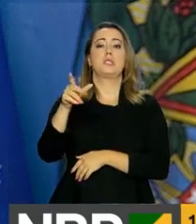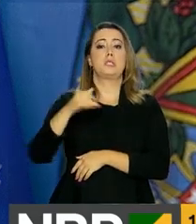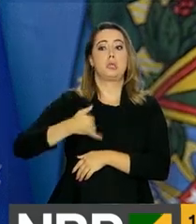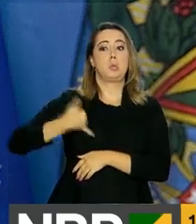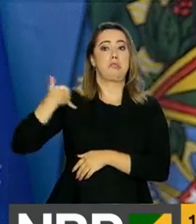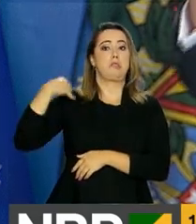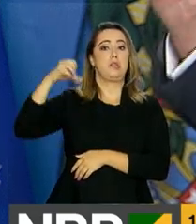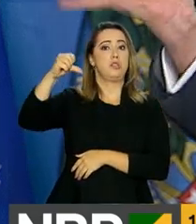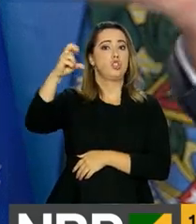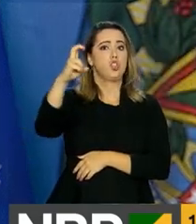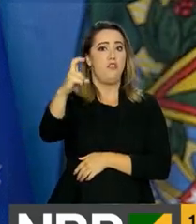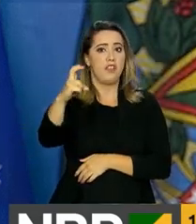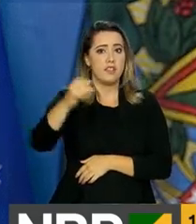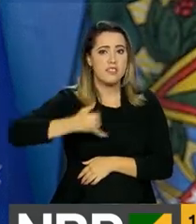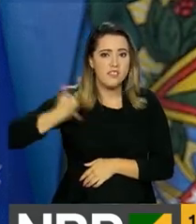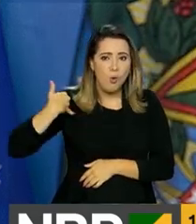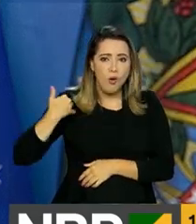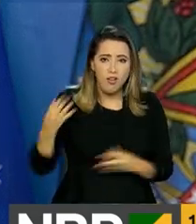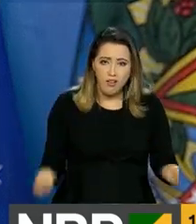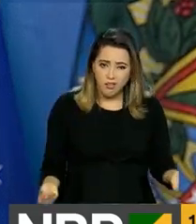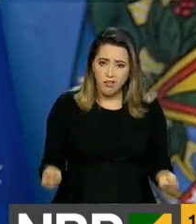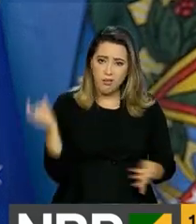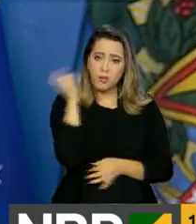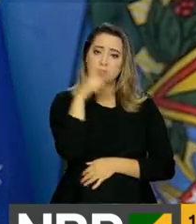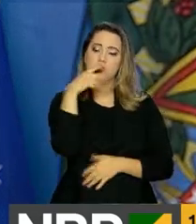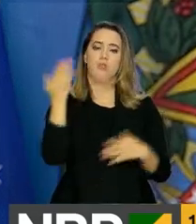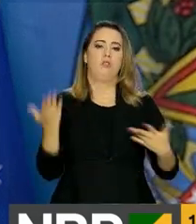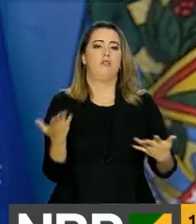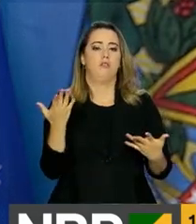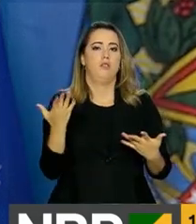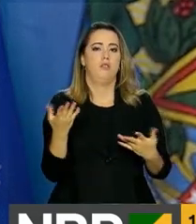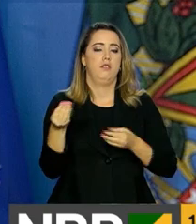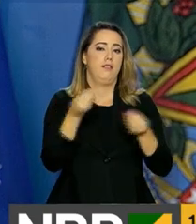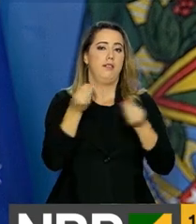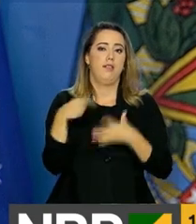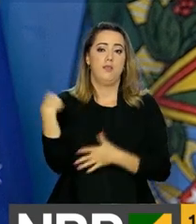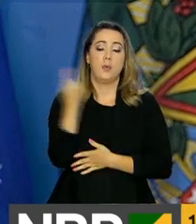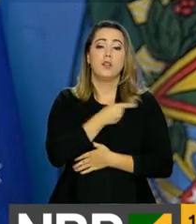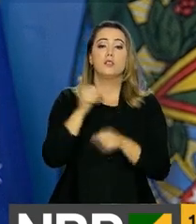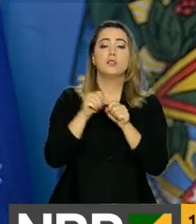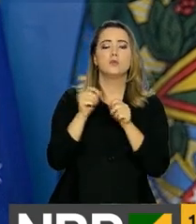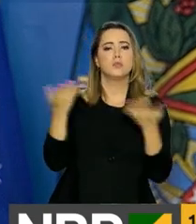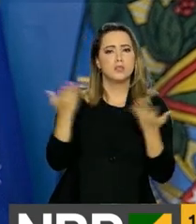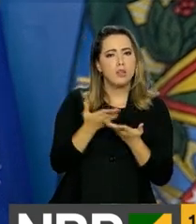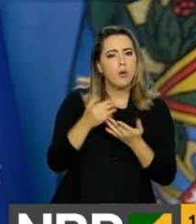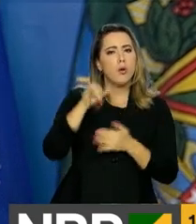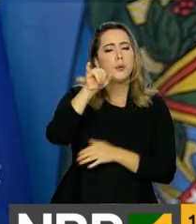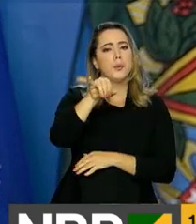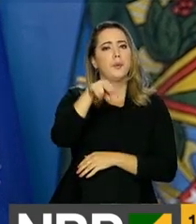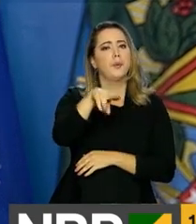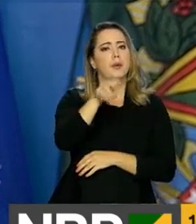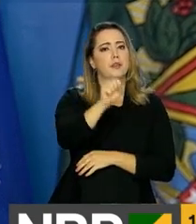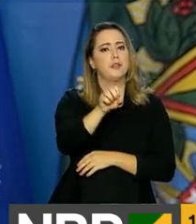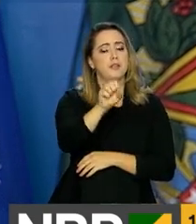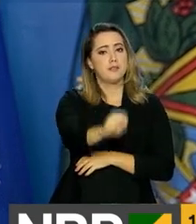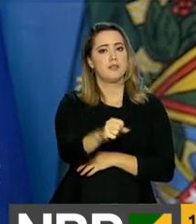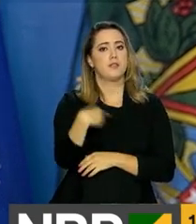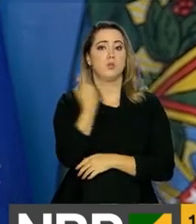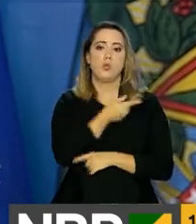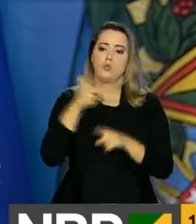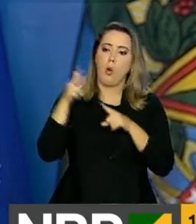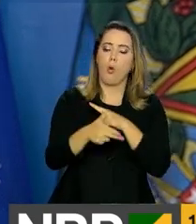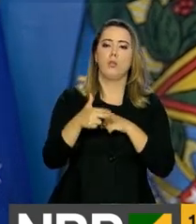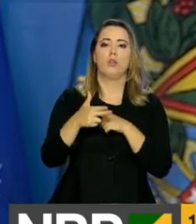umas verdades absolutas o que é que nós estamos fazendo com a reforma da previdência agora nós estamos cortando